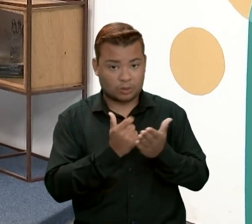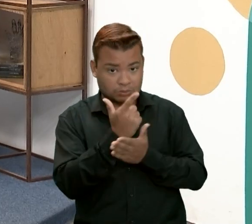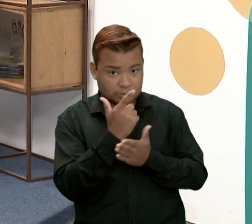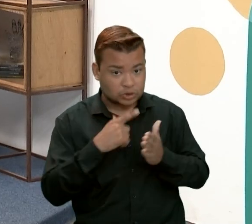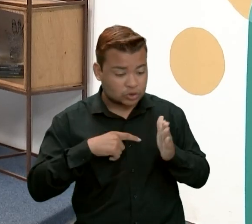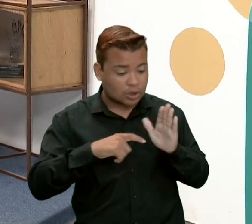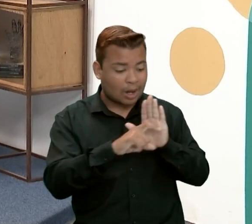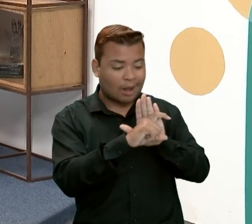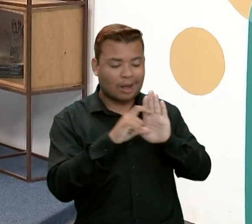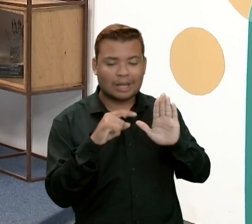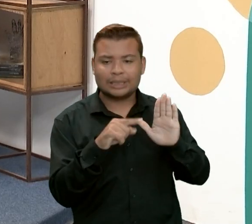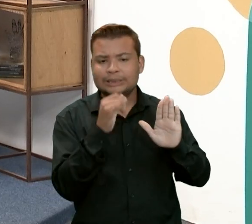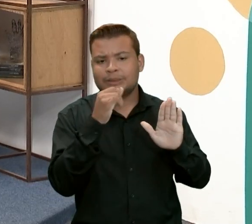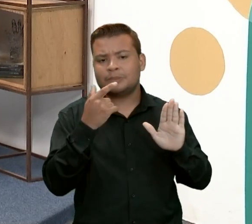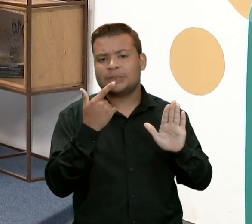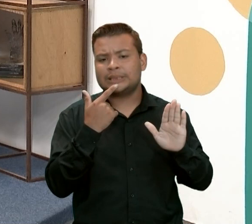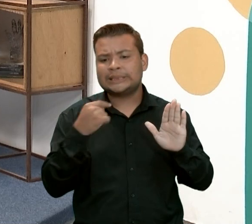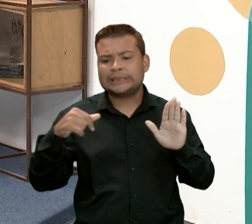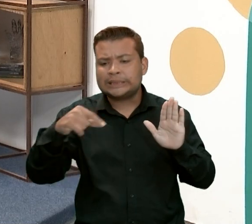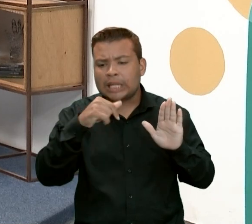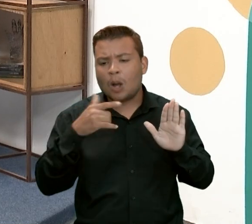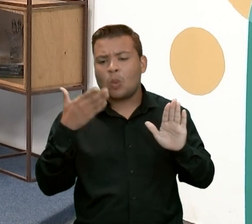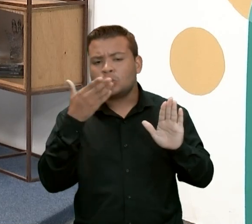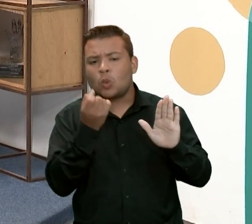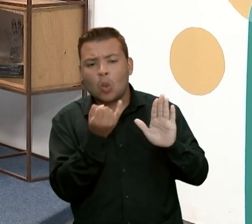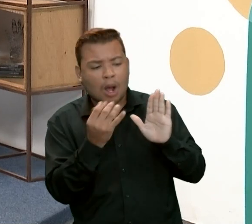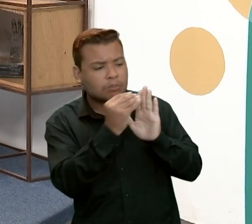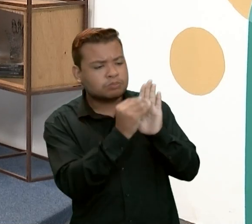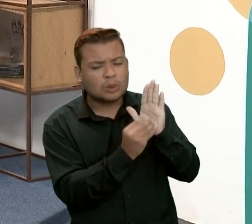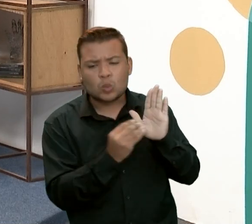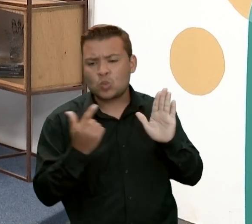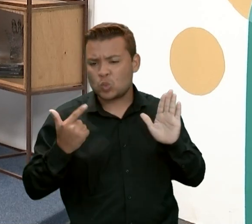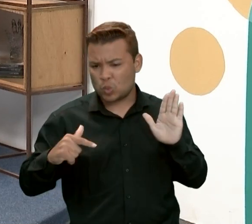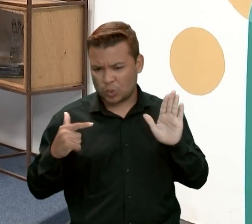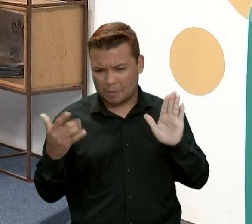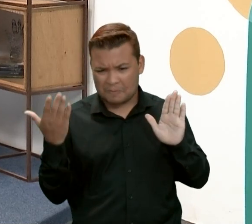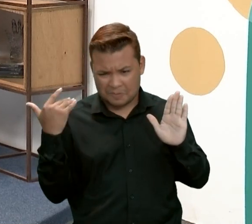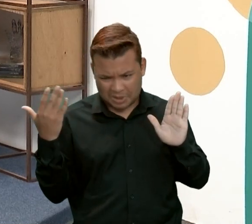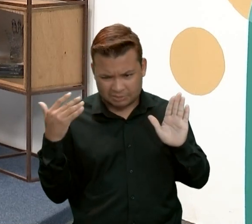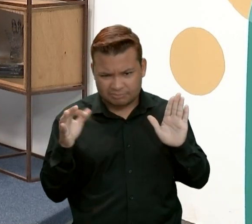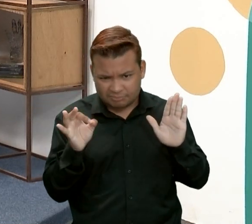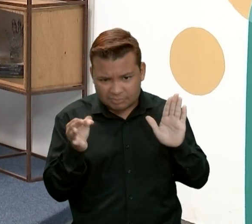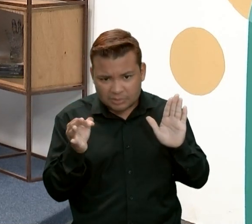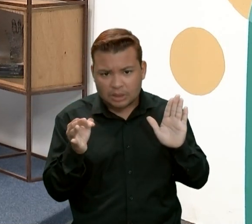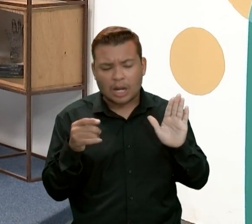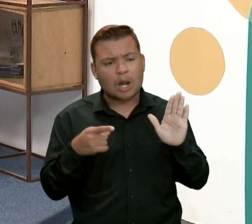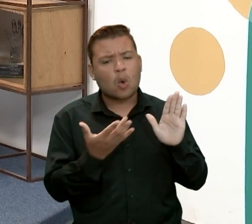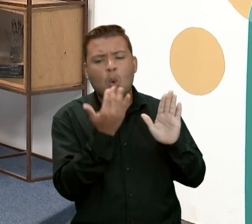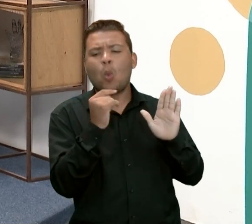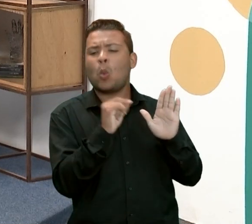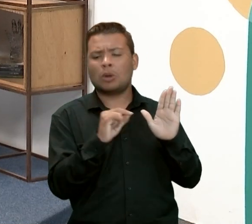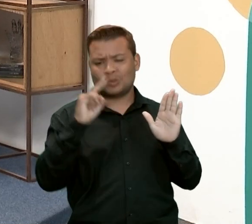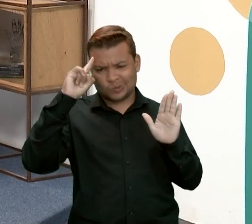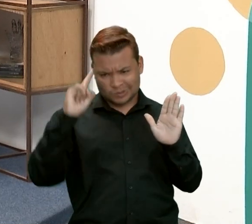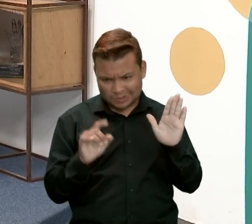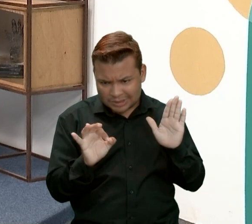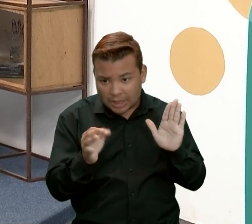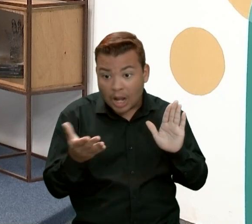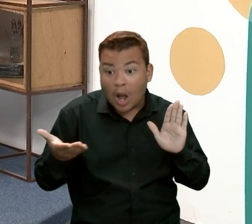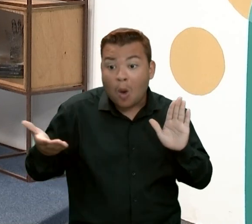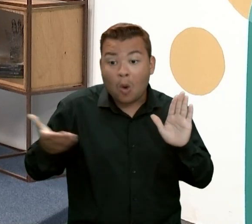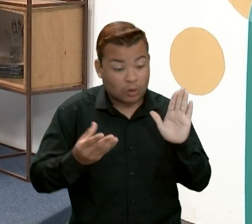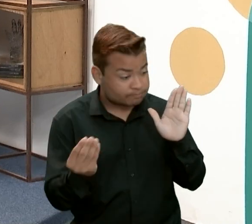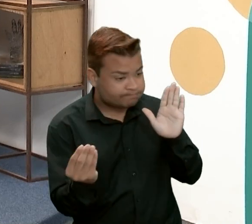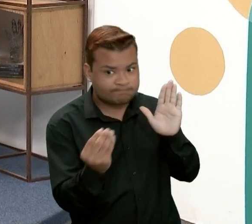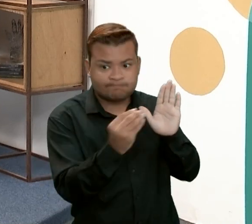de sal, a quantidade de açúcar, e aí ficava muito mais difícil da gente entender o que a gente estava consumindo. Hoje isso já se